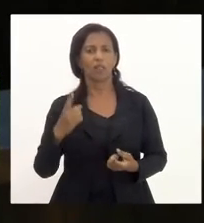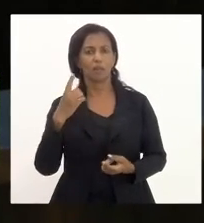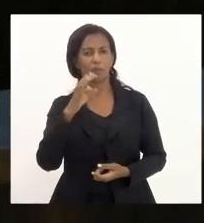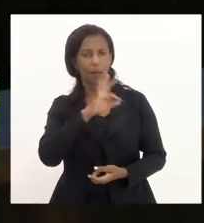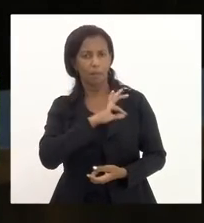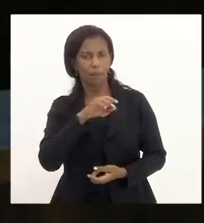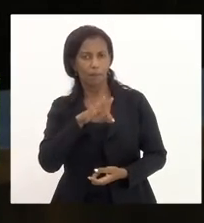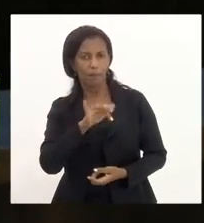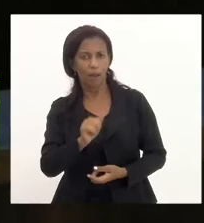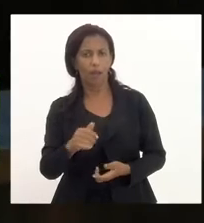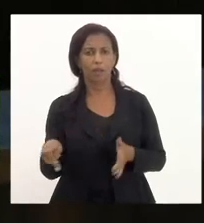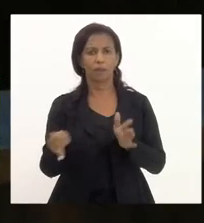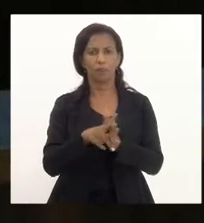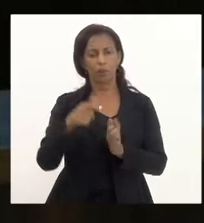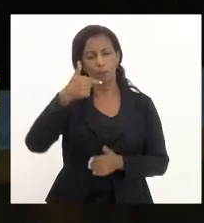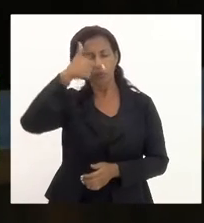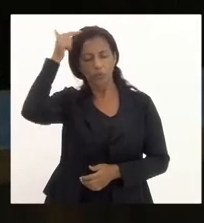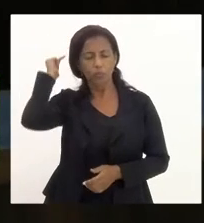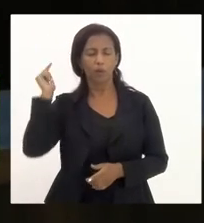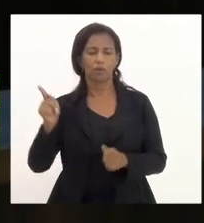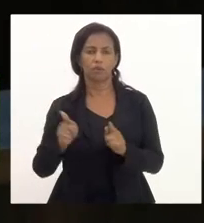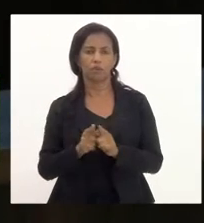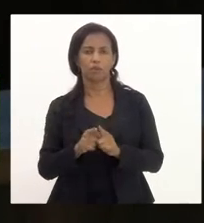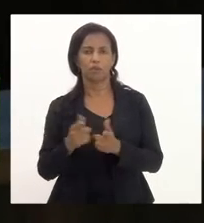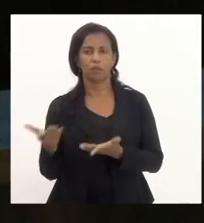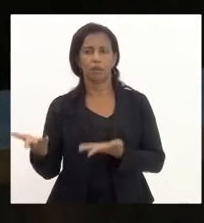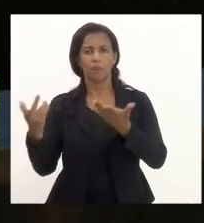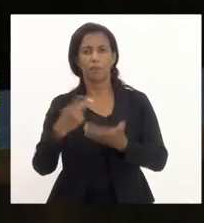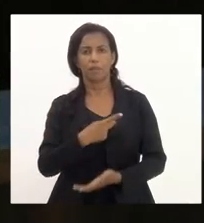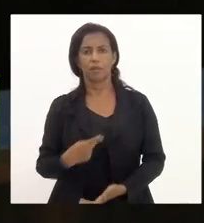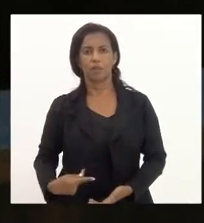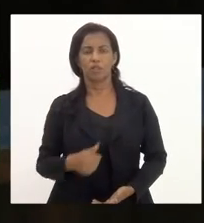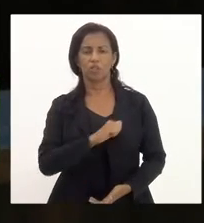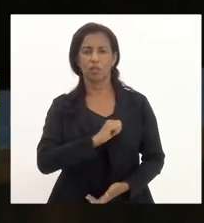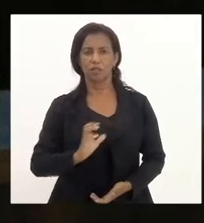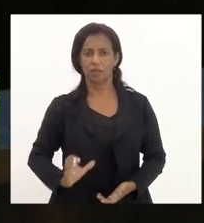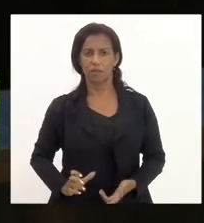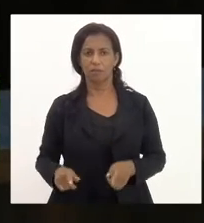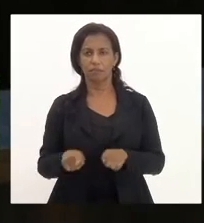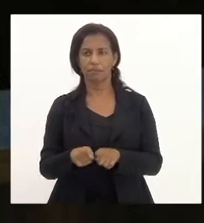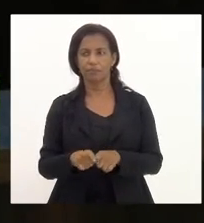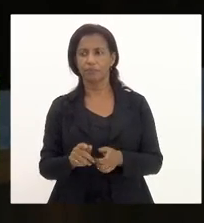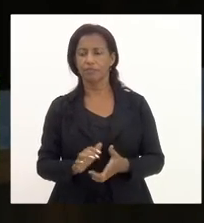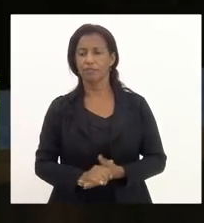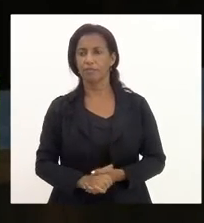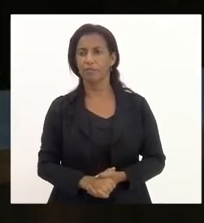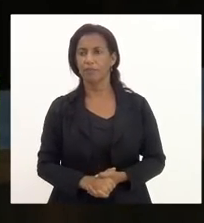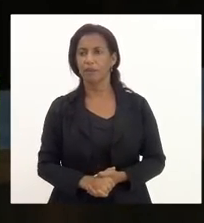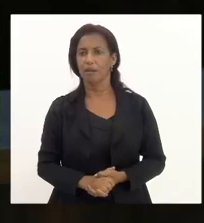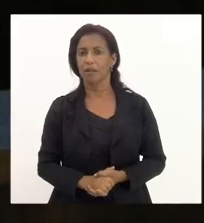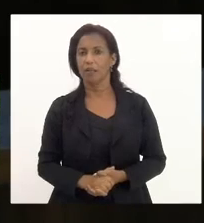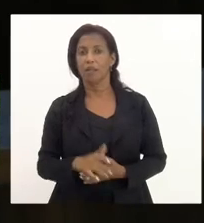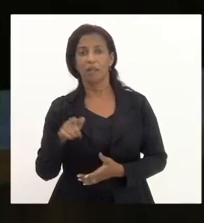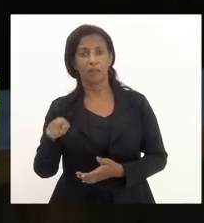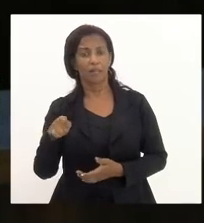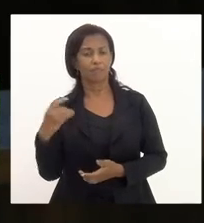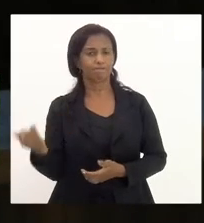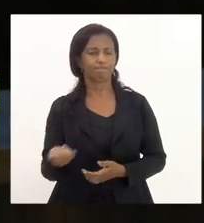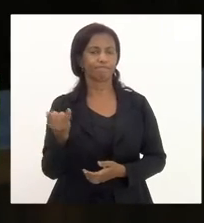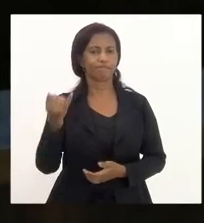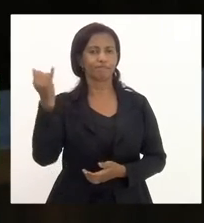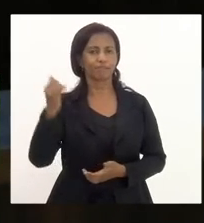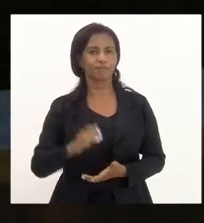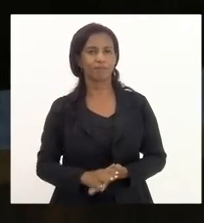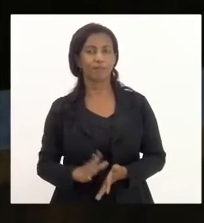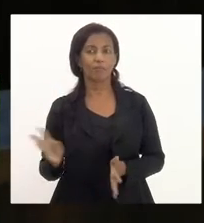Martha Rocha o próprio Deputado Luiz Paulo e inclusive o presidente Siciliano também e acho que esse é um ponto que